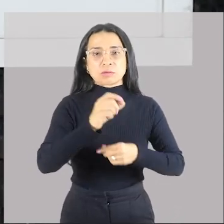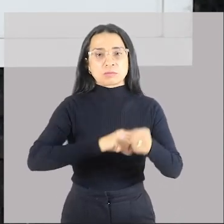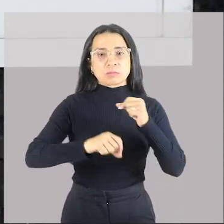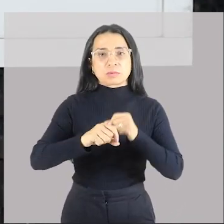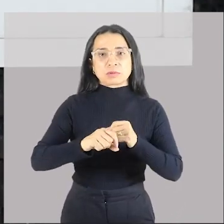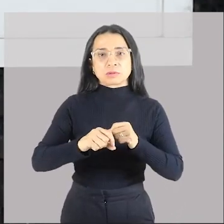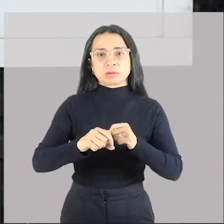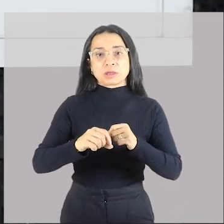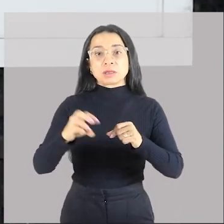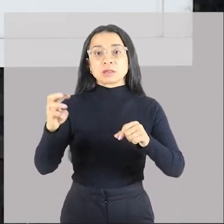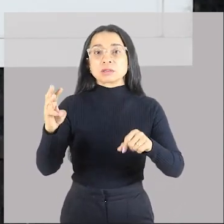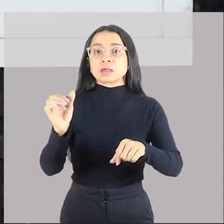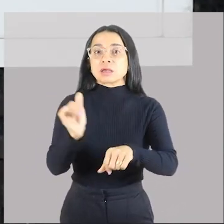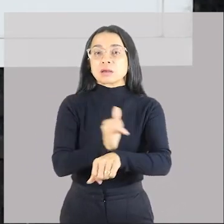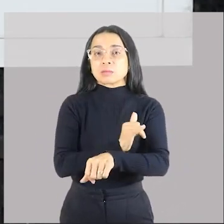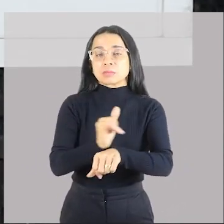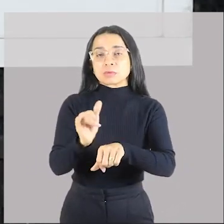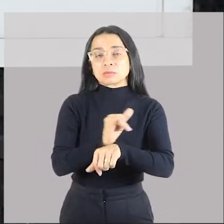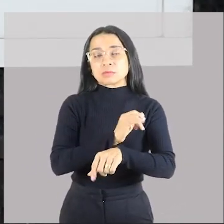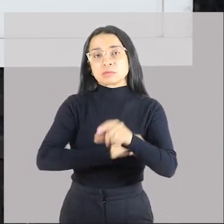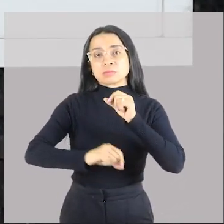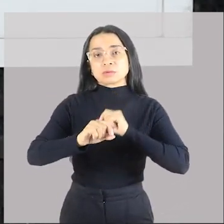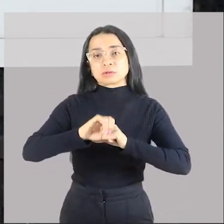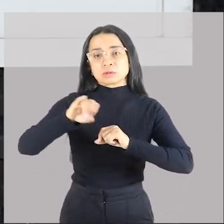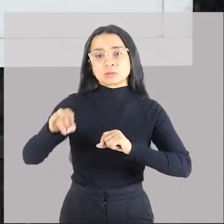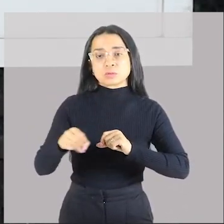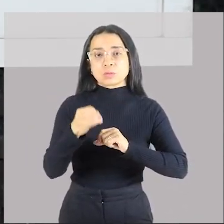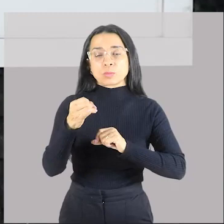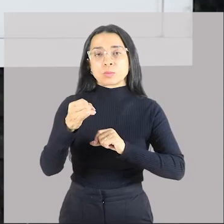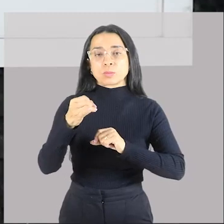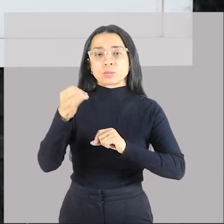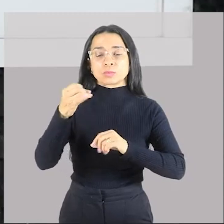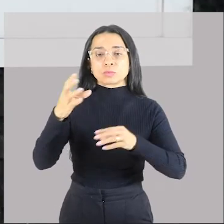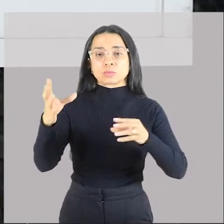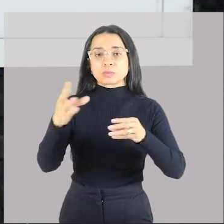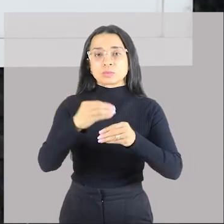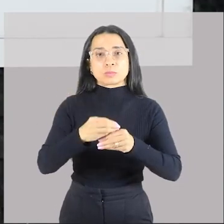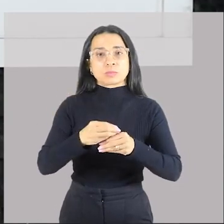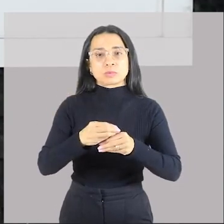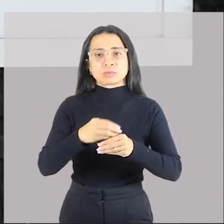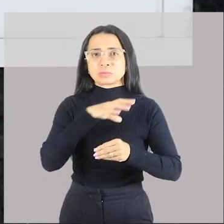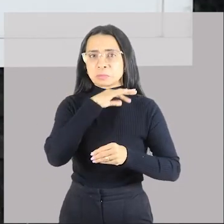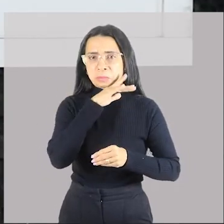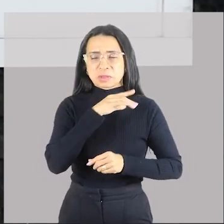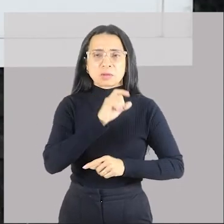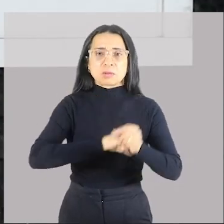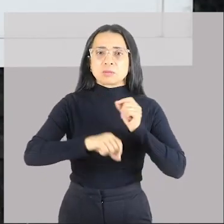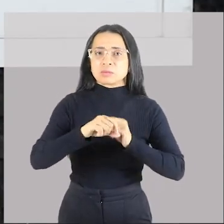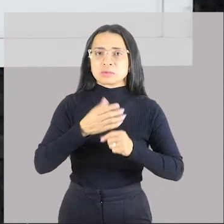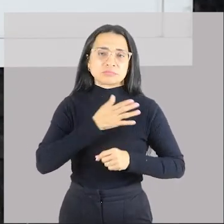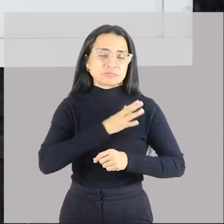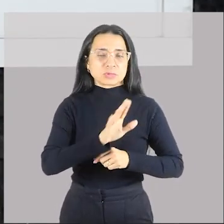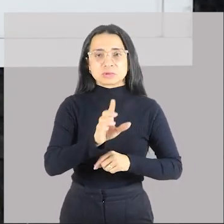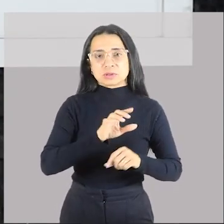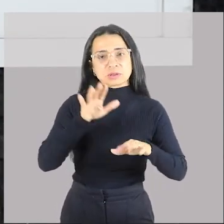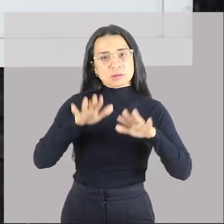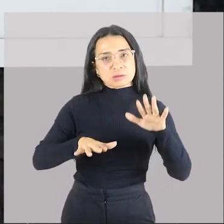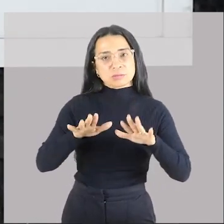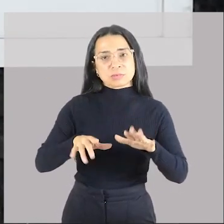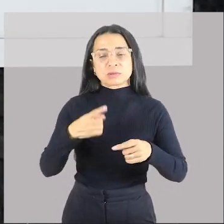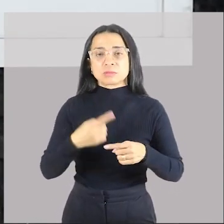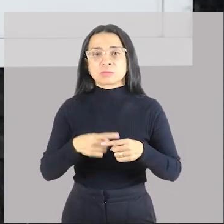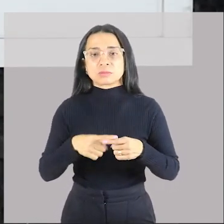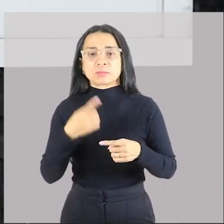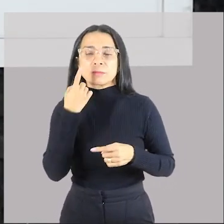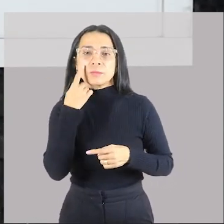a metodologia do juro composto. Ah, professor, então o juro composto é ruim, eu não gostei não. Depende também, turma, porque